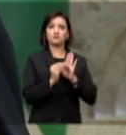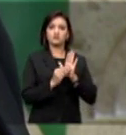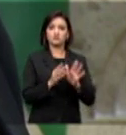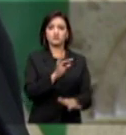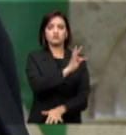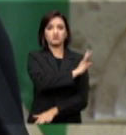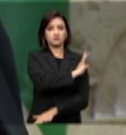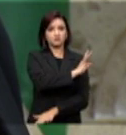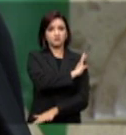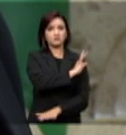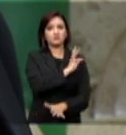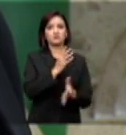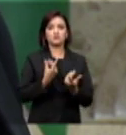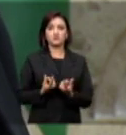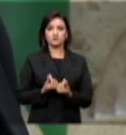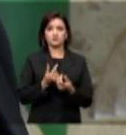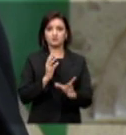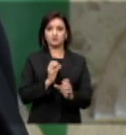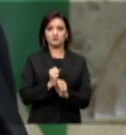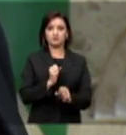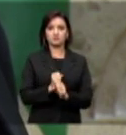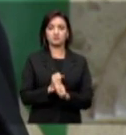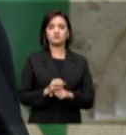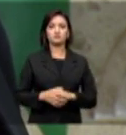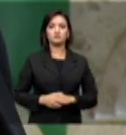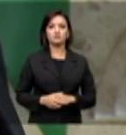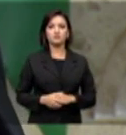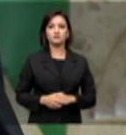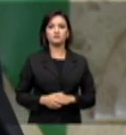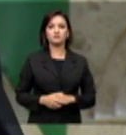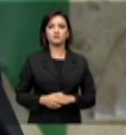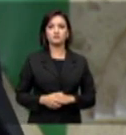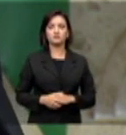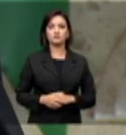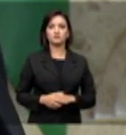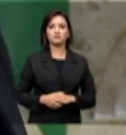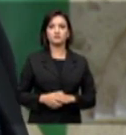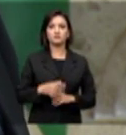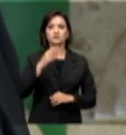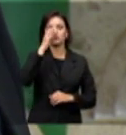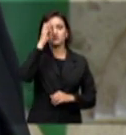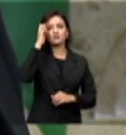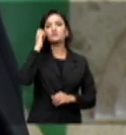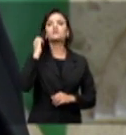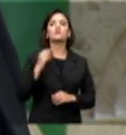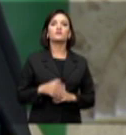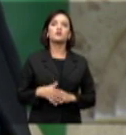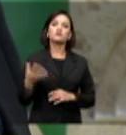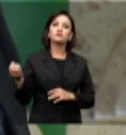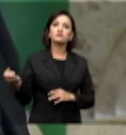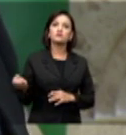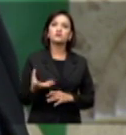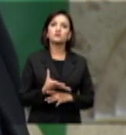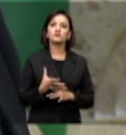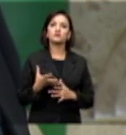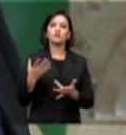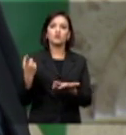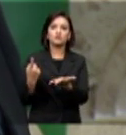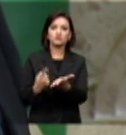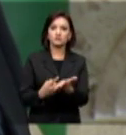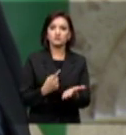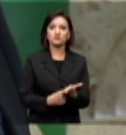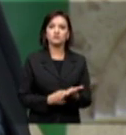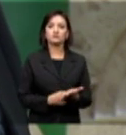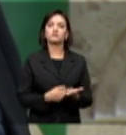econômico, respectivo. Senhor Presidente, senhora Ministra, senhores Ministros, esses fatos novos que